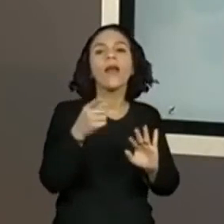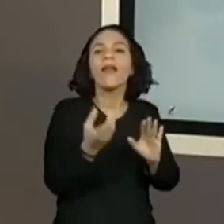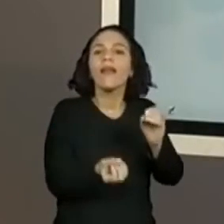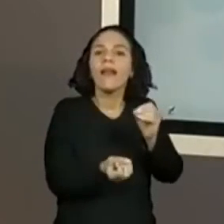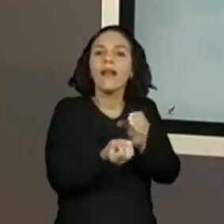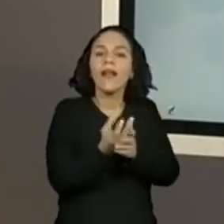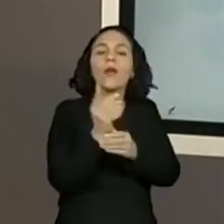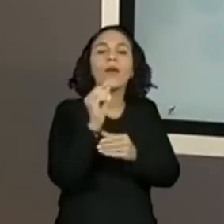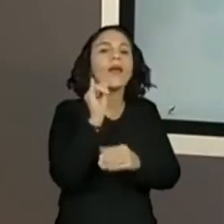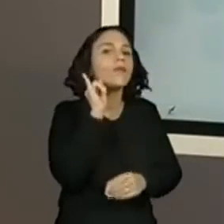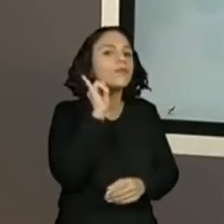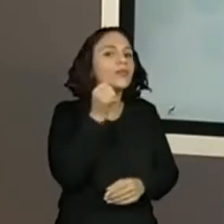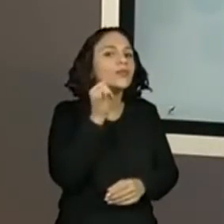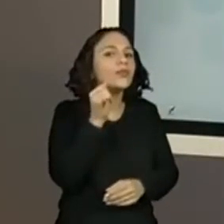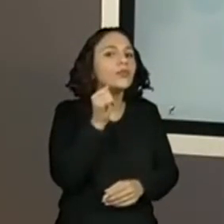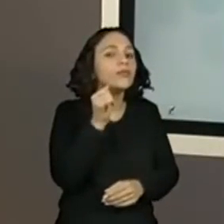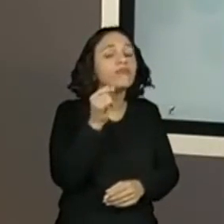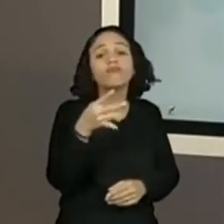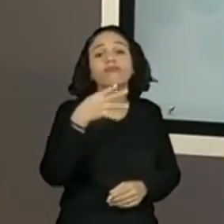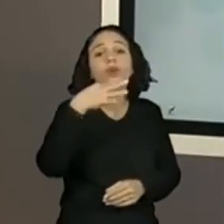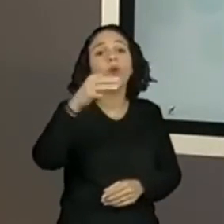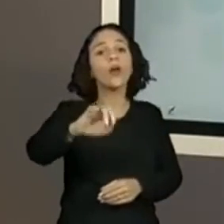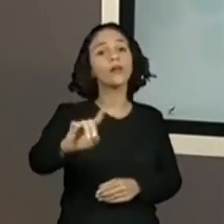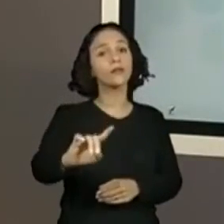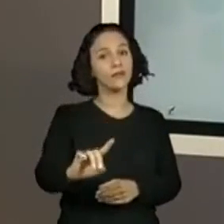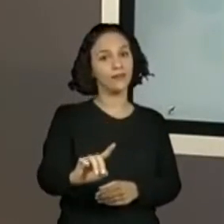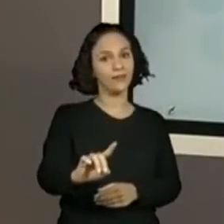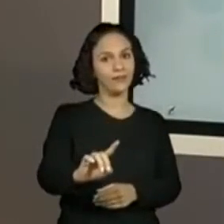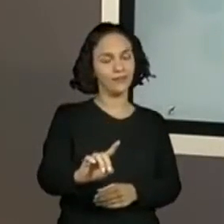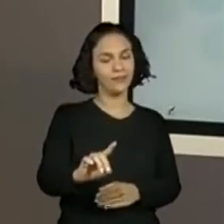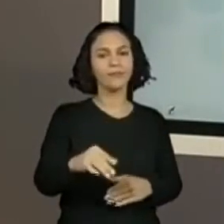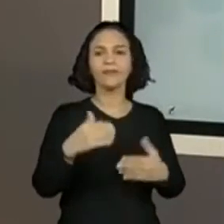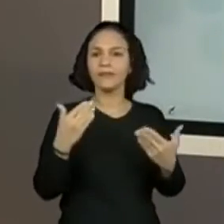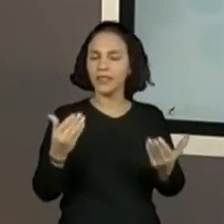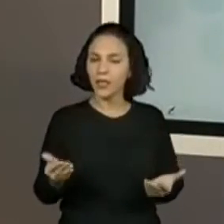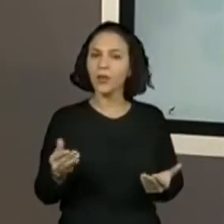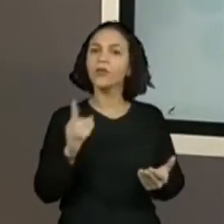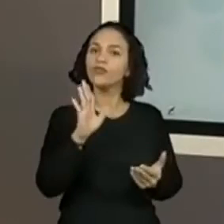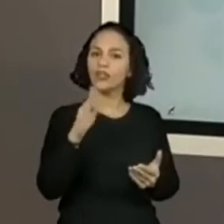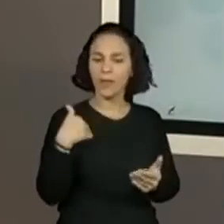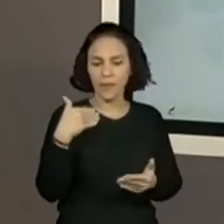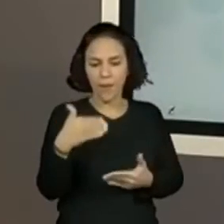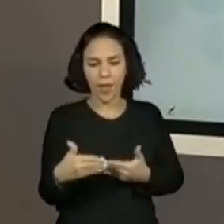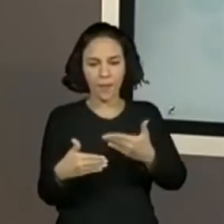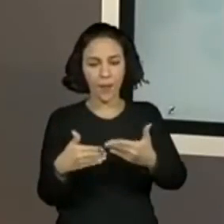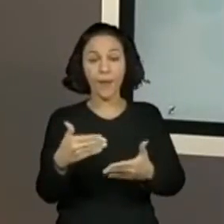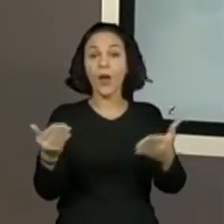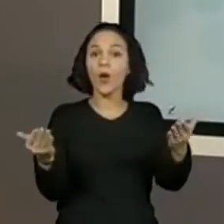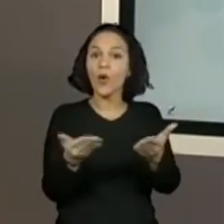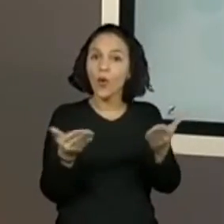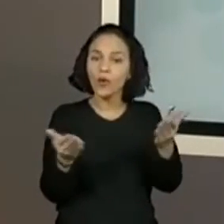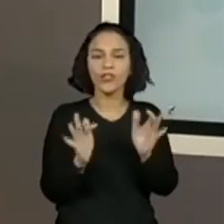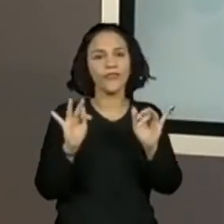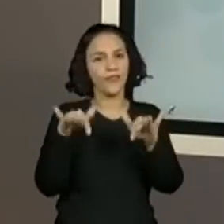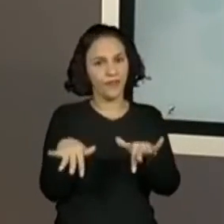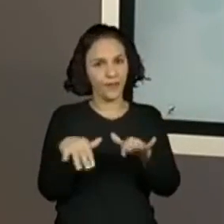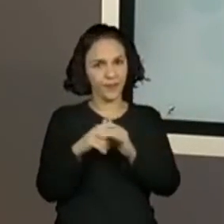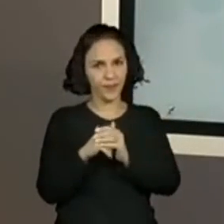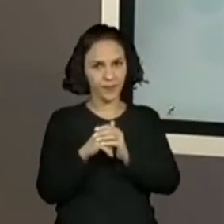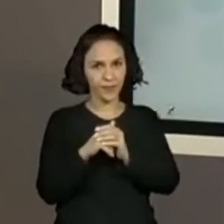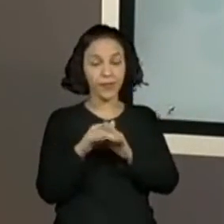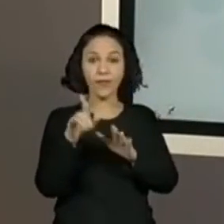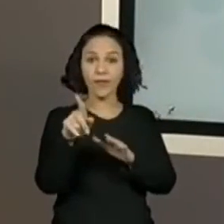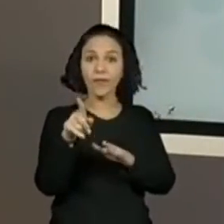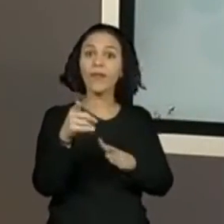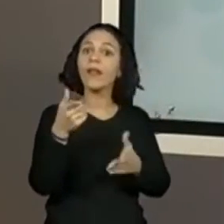de um conto desconhecido. Então, nós já fizemos aí algumas etapas e hoje a gente vai finalizar. Para você